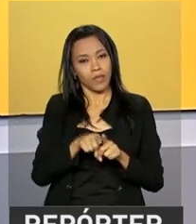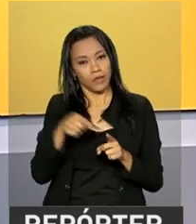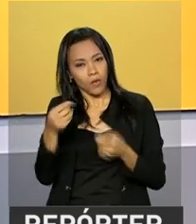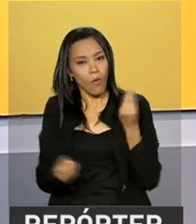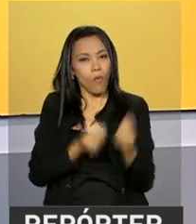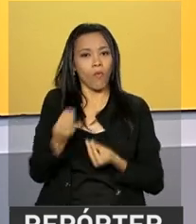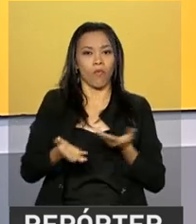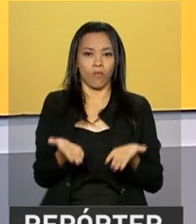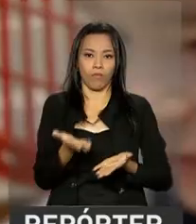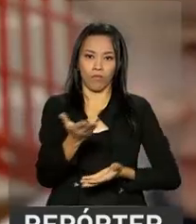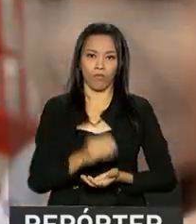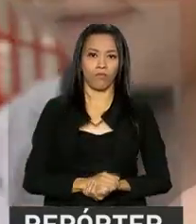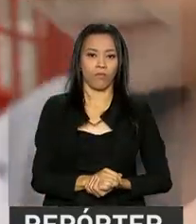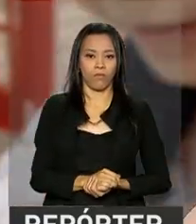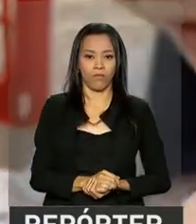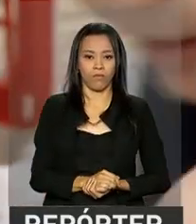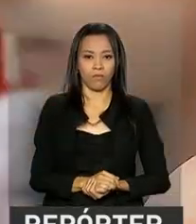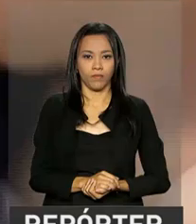procedimentos.